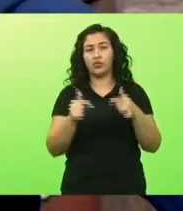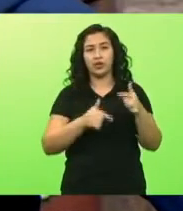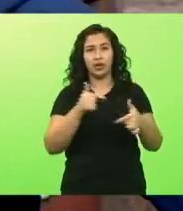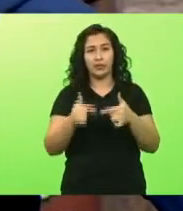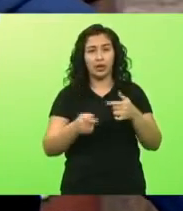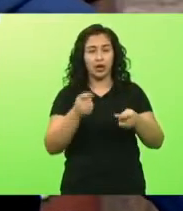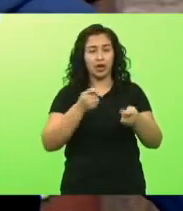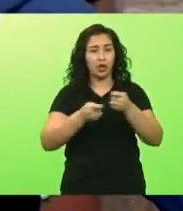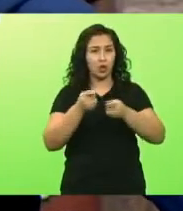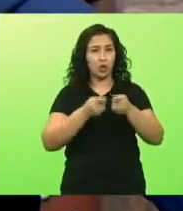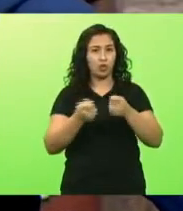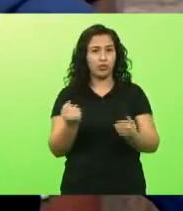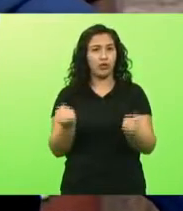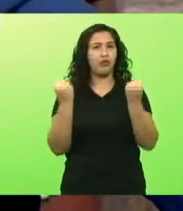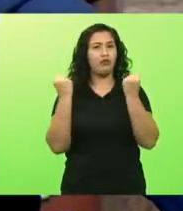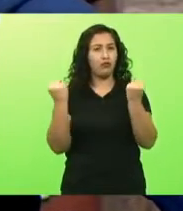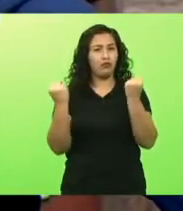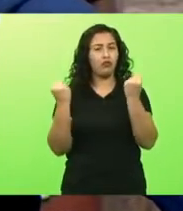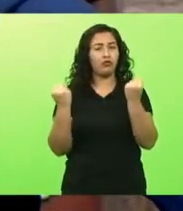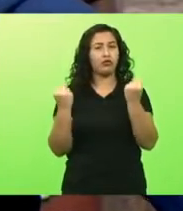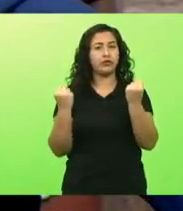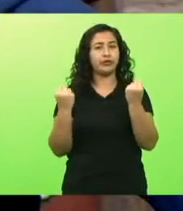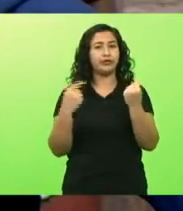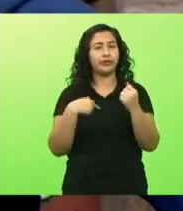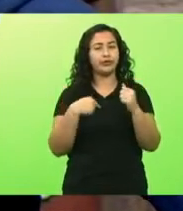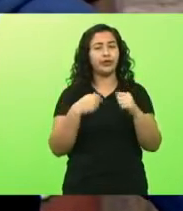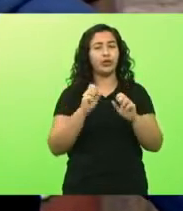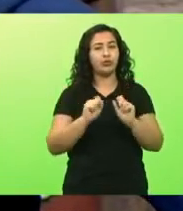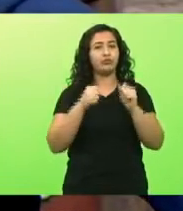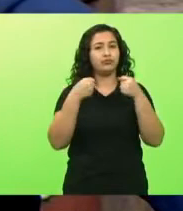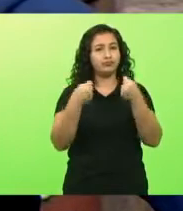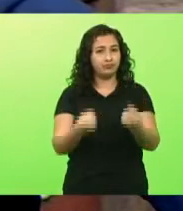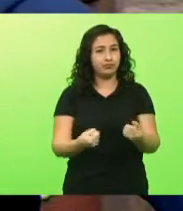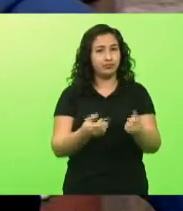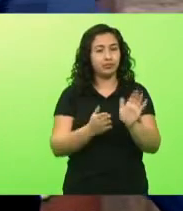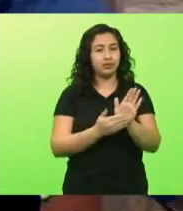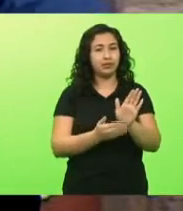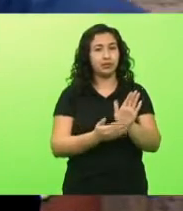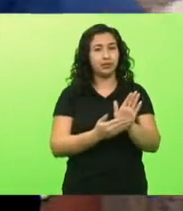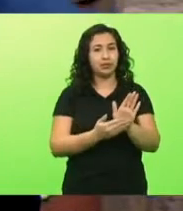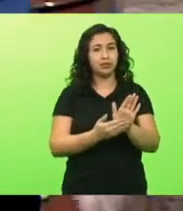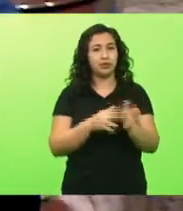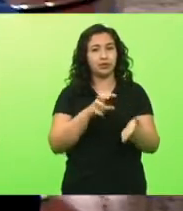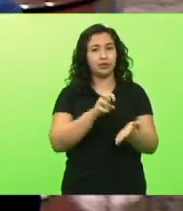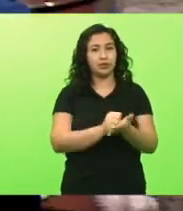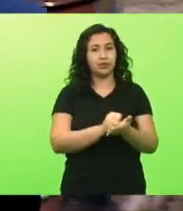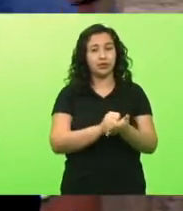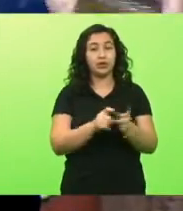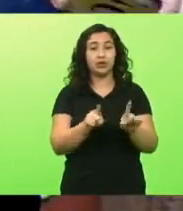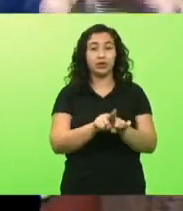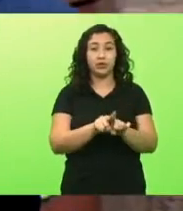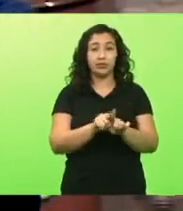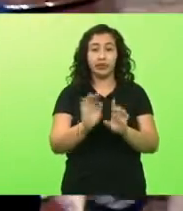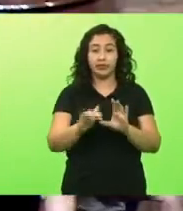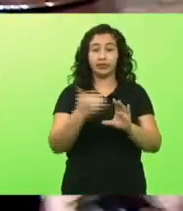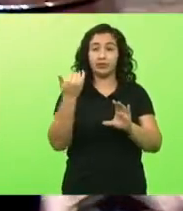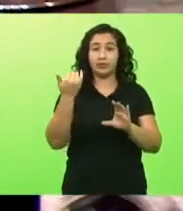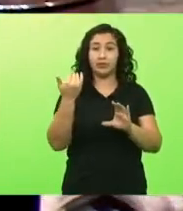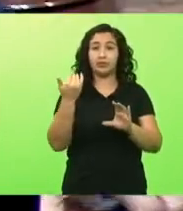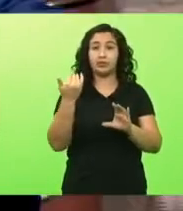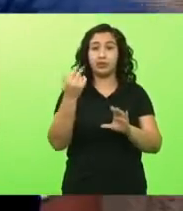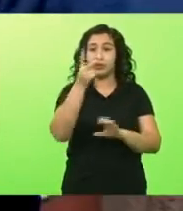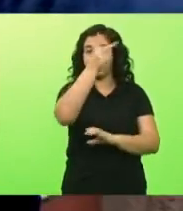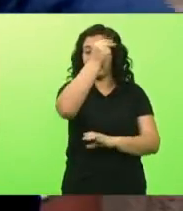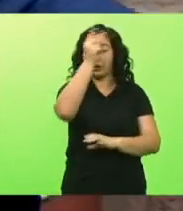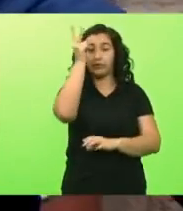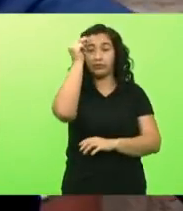fortalecida. Então, tenho aqui também o meu empenho e minha dedicação nesta proposta. Deixar isso registrado. Inclusive, recebi uma mensagem do prefeito